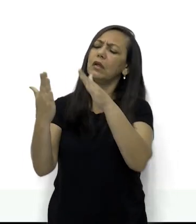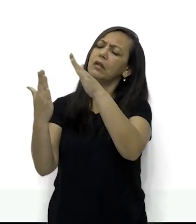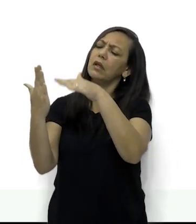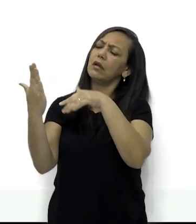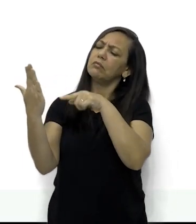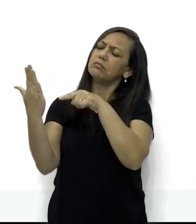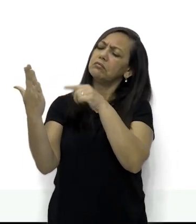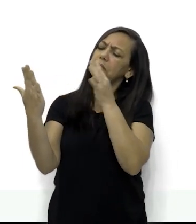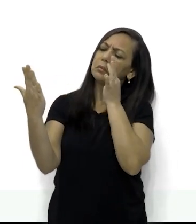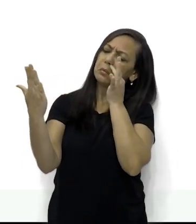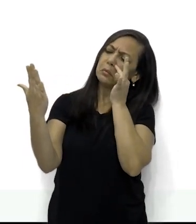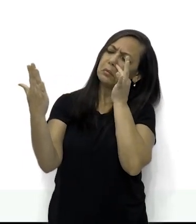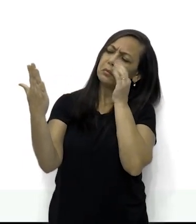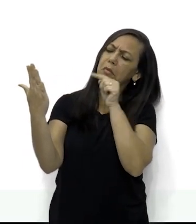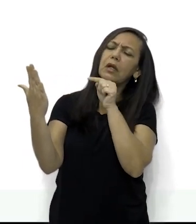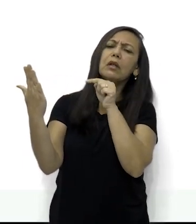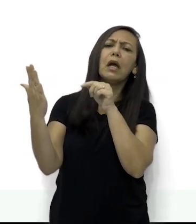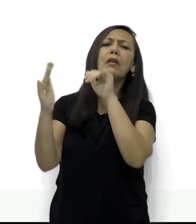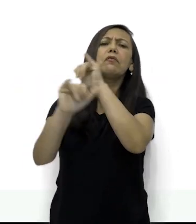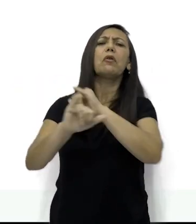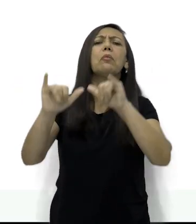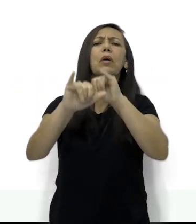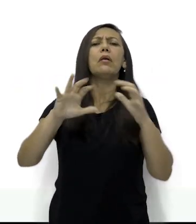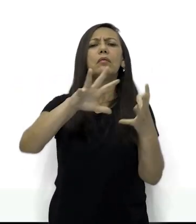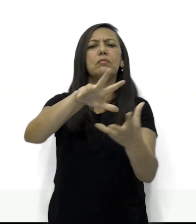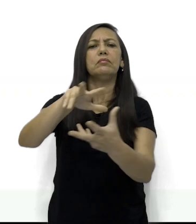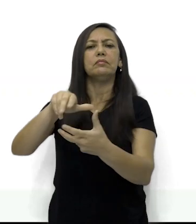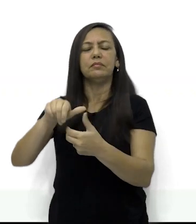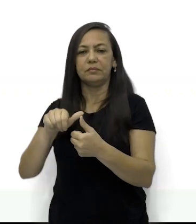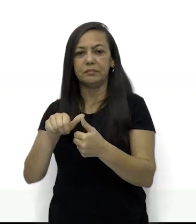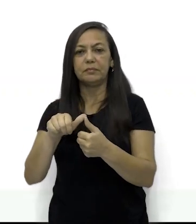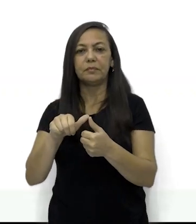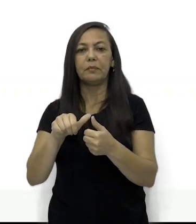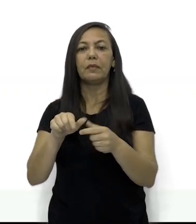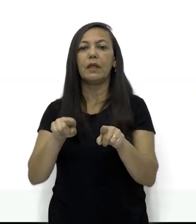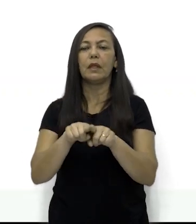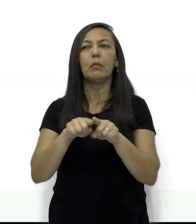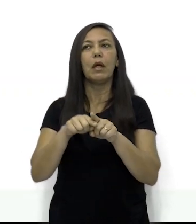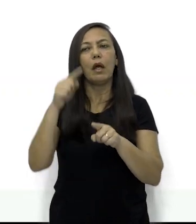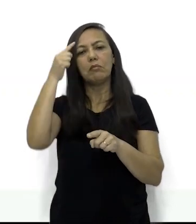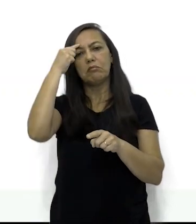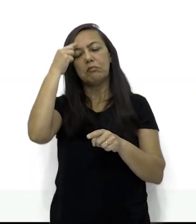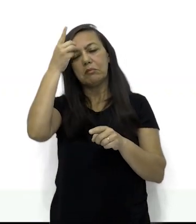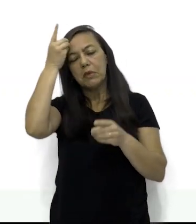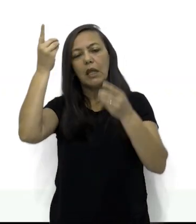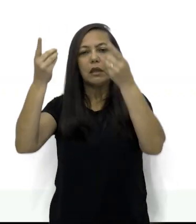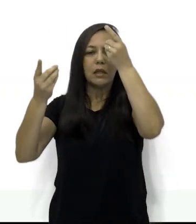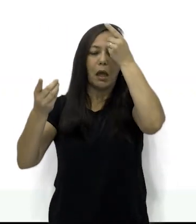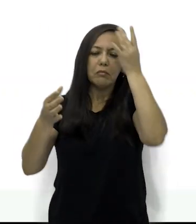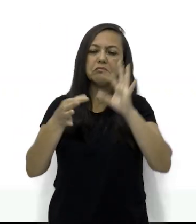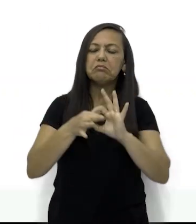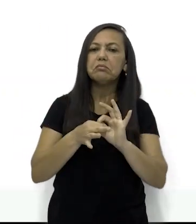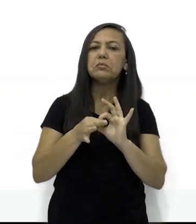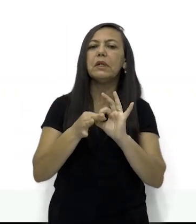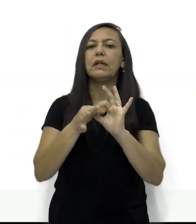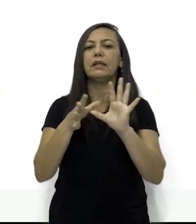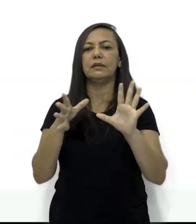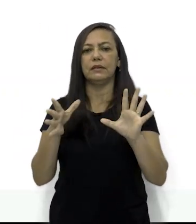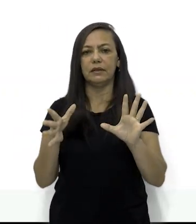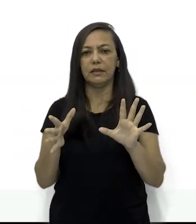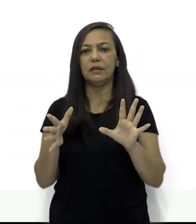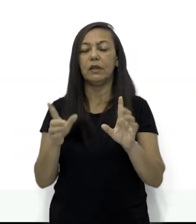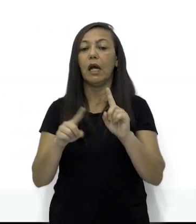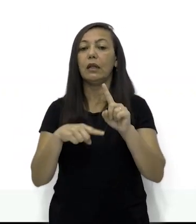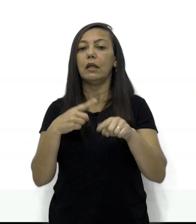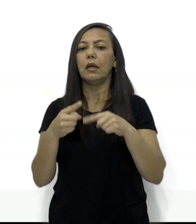ela transmite para você, o que essa obra de arte quer dizer ao mundo, certo? Usem da imaginação, da reflexão, nós